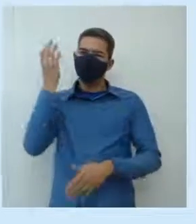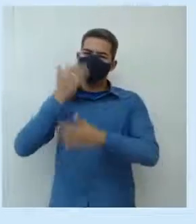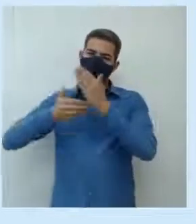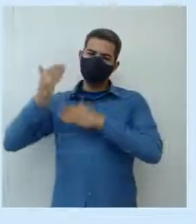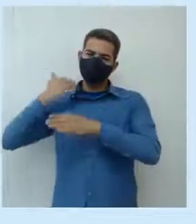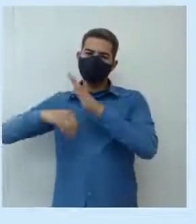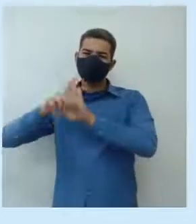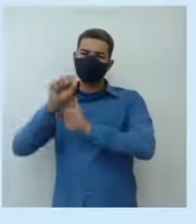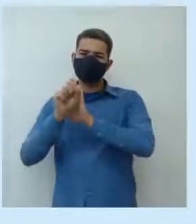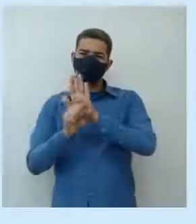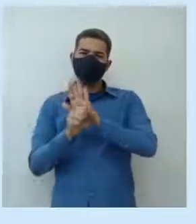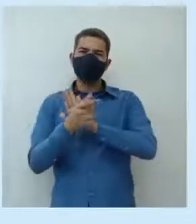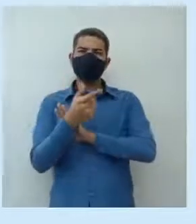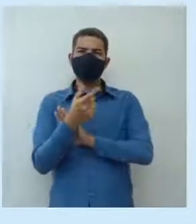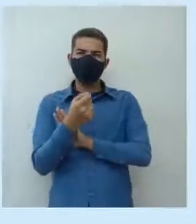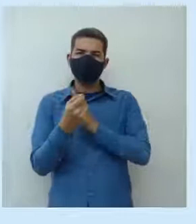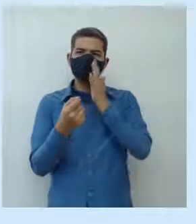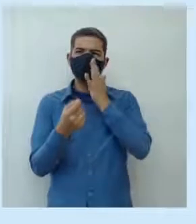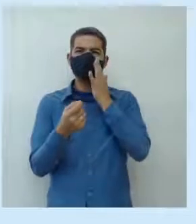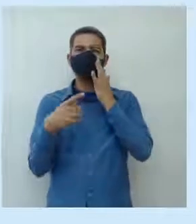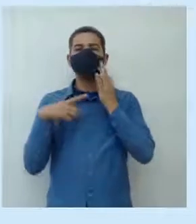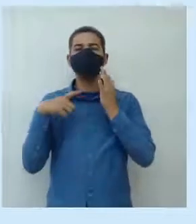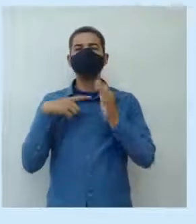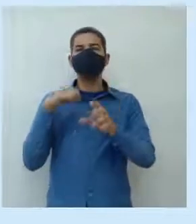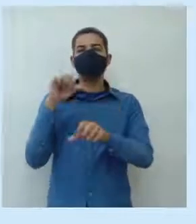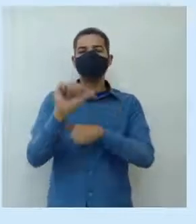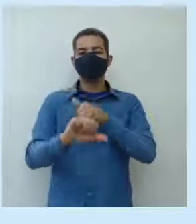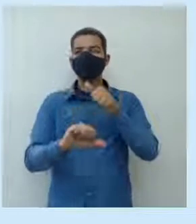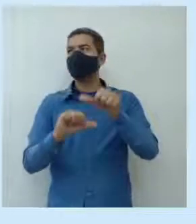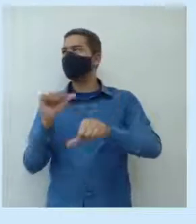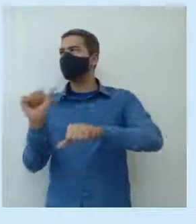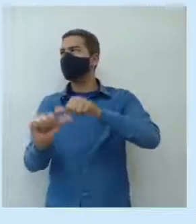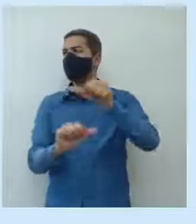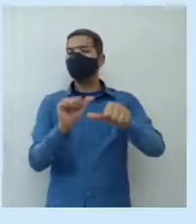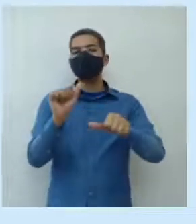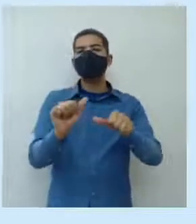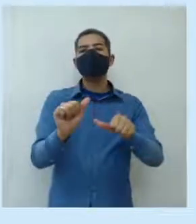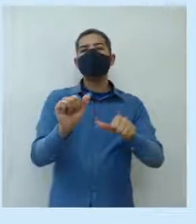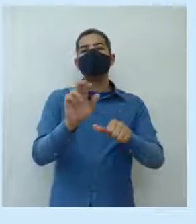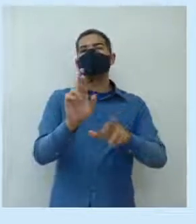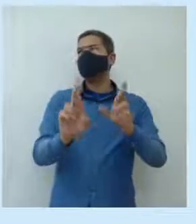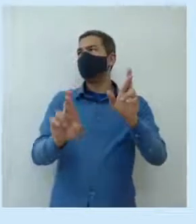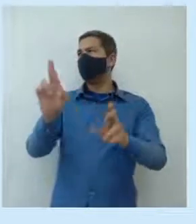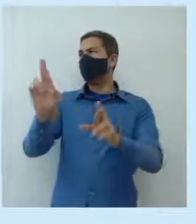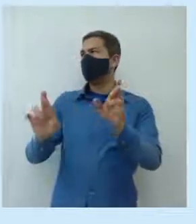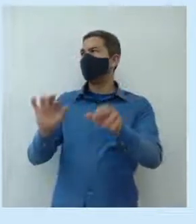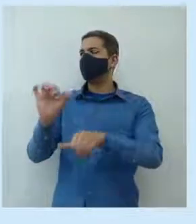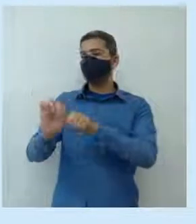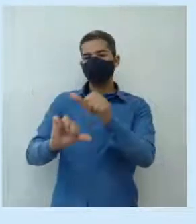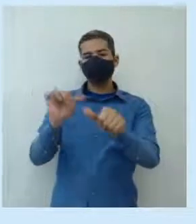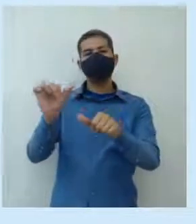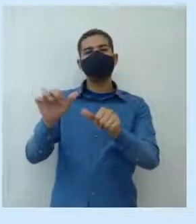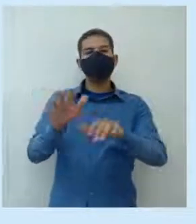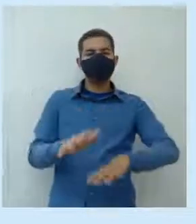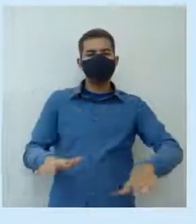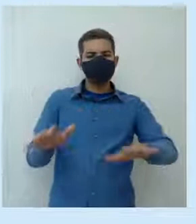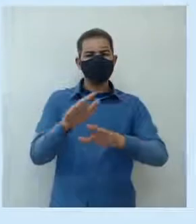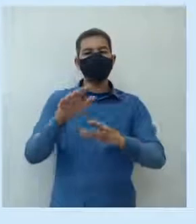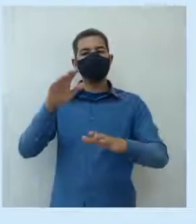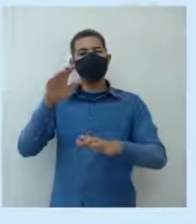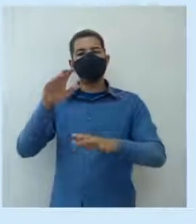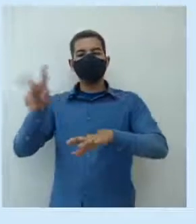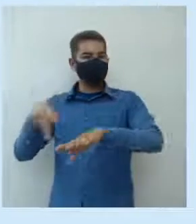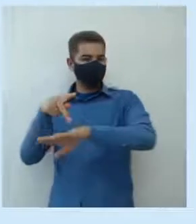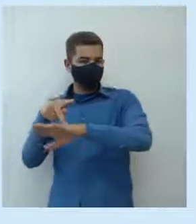ocorrer inúmeras mudanças em nossa sociedade. Elas vão ser responsáveis por alterar o cenário nacional e internacional quanto